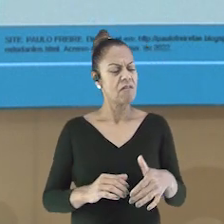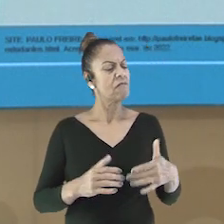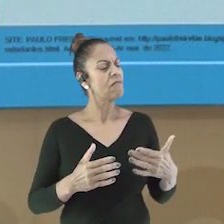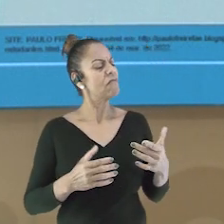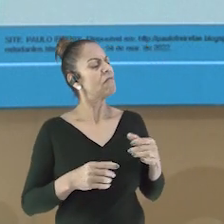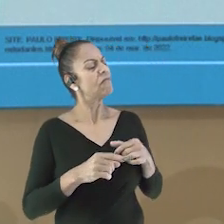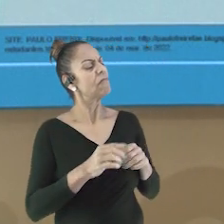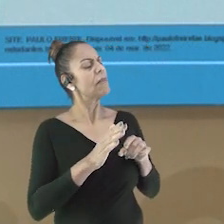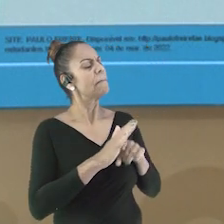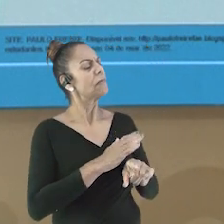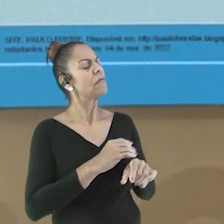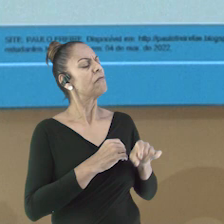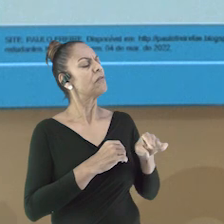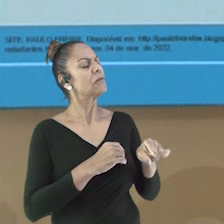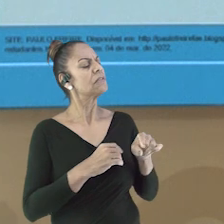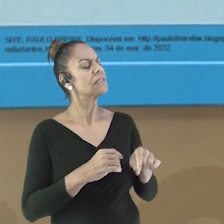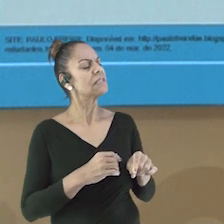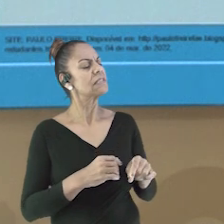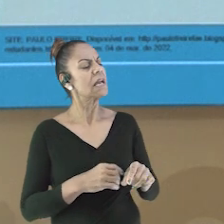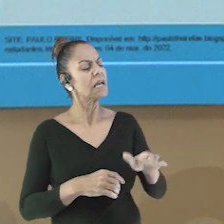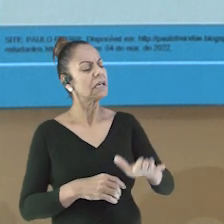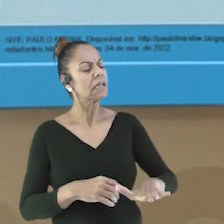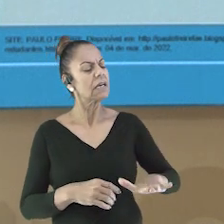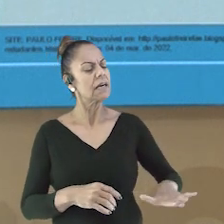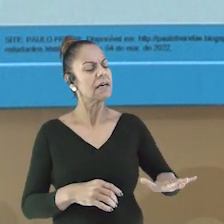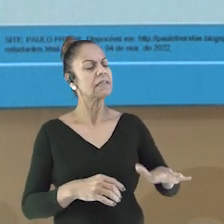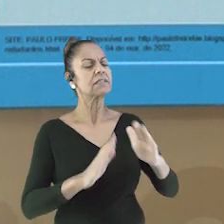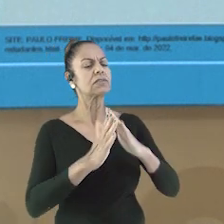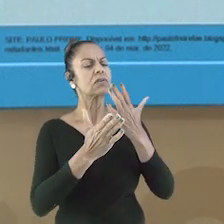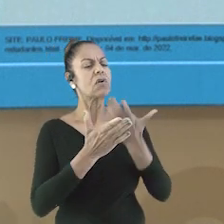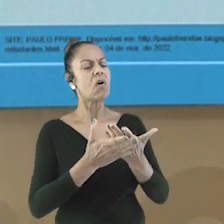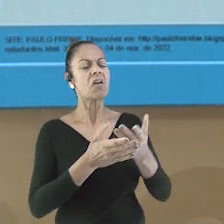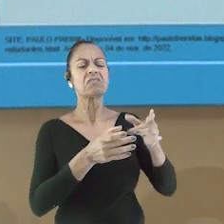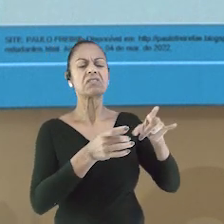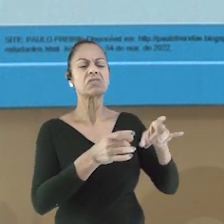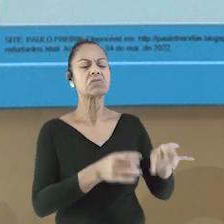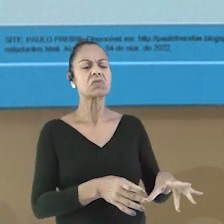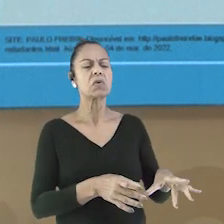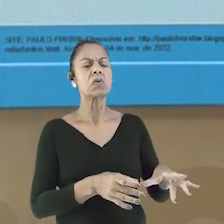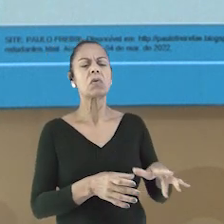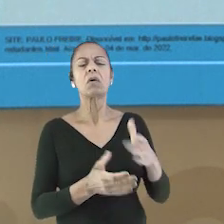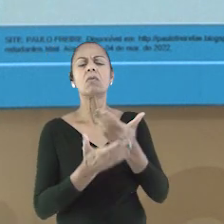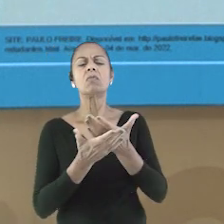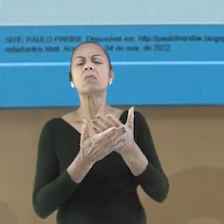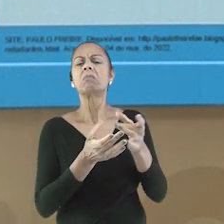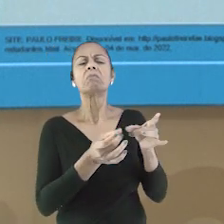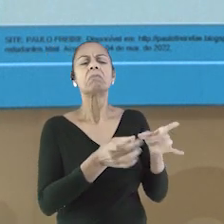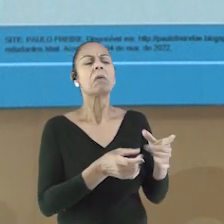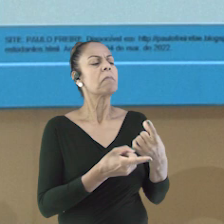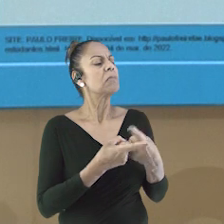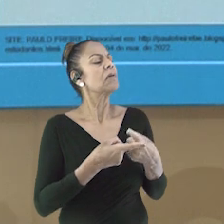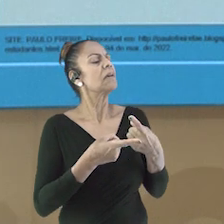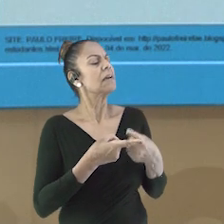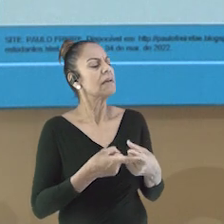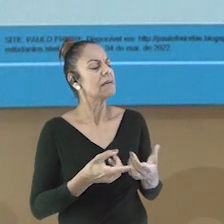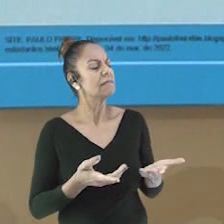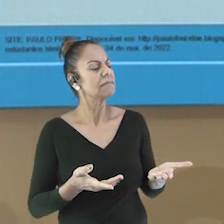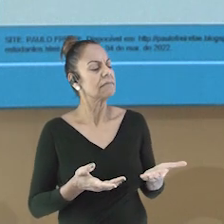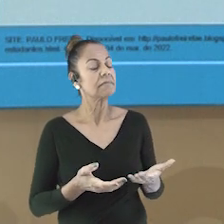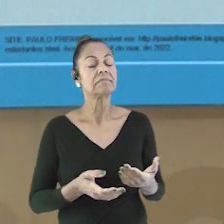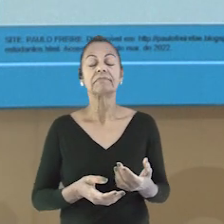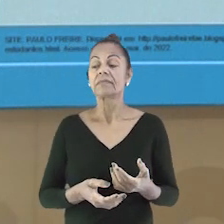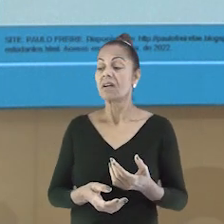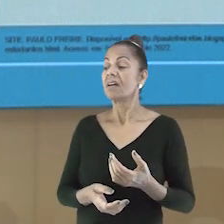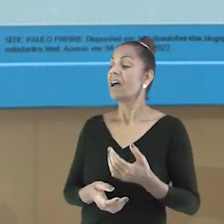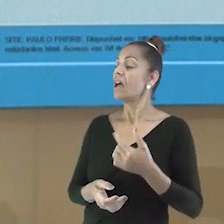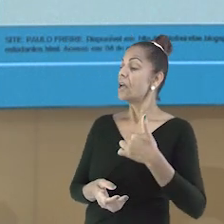conhecimentos e fui motivada pela minha professora de costura. Que motivos levaram você a abandonar os estudos